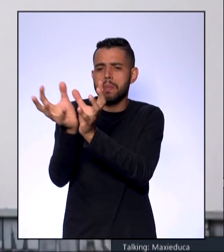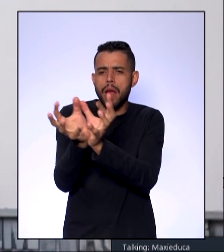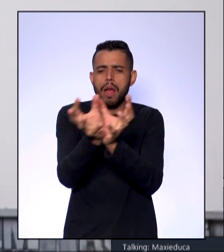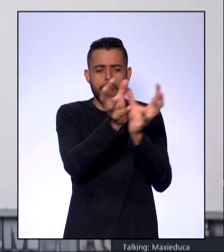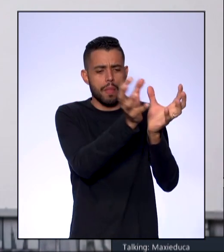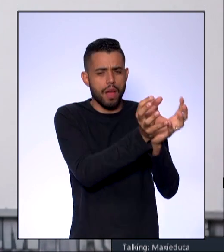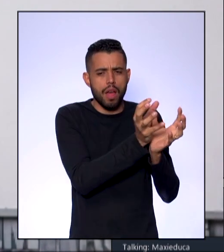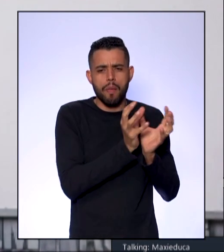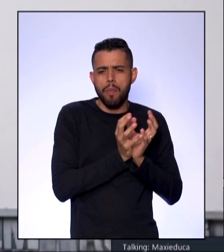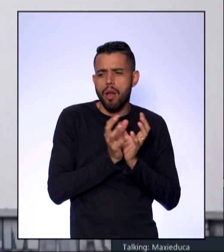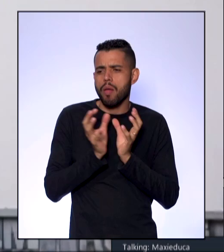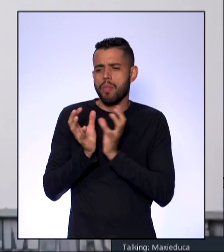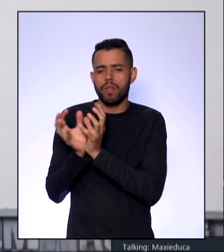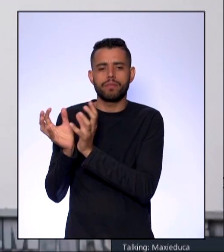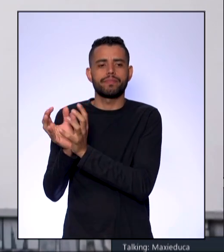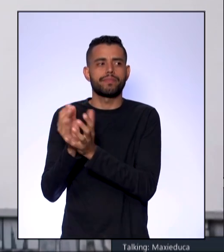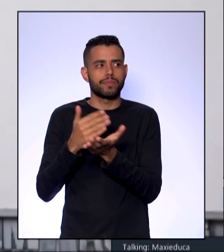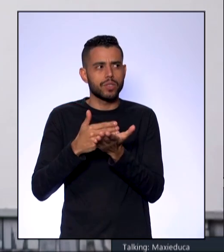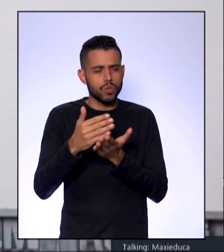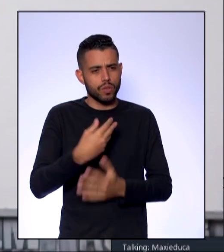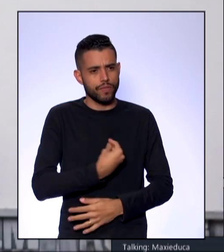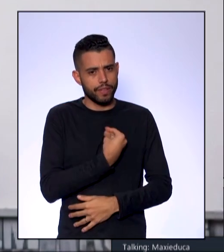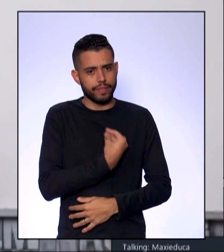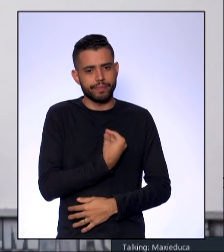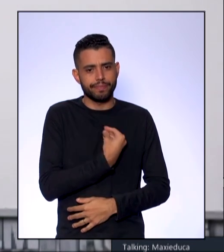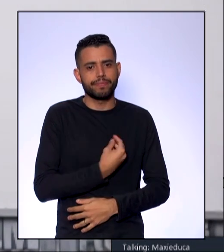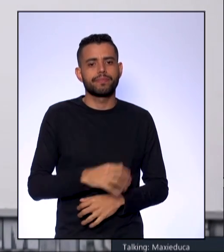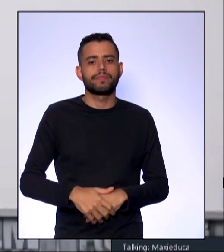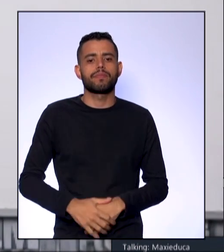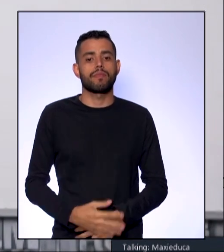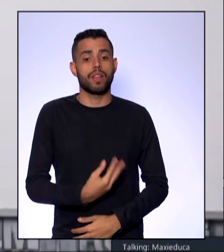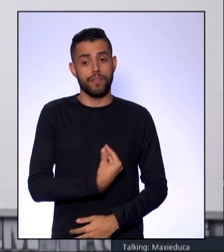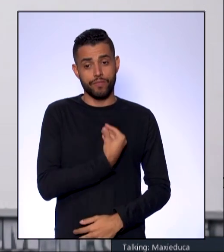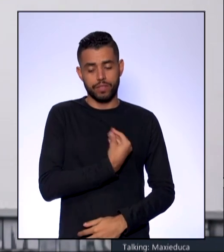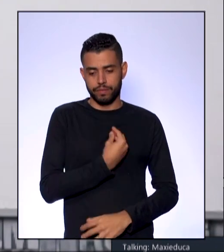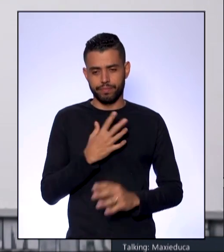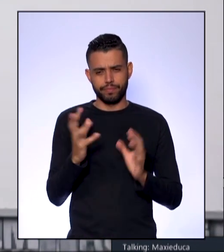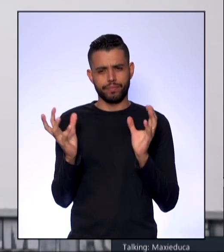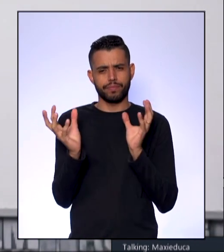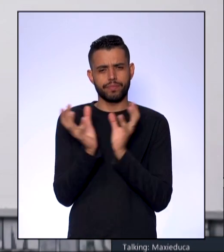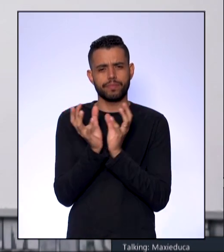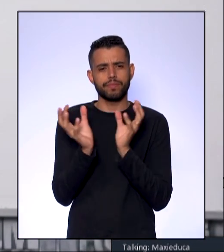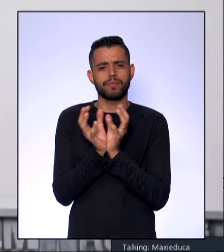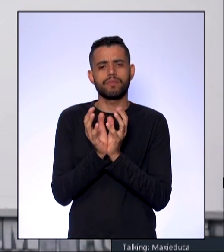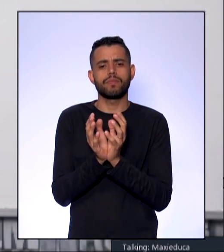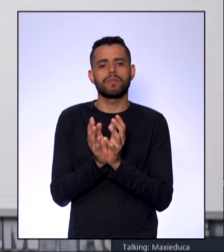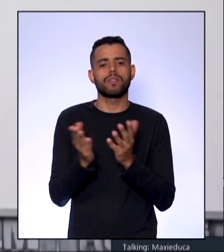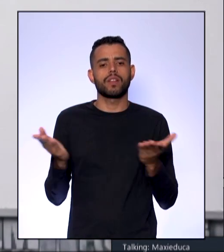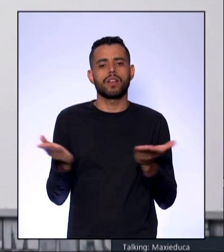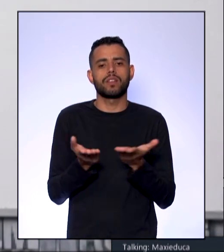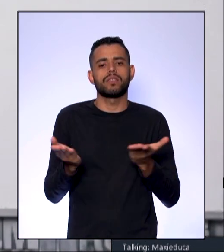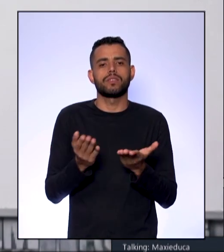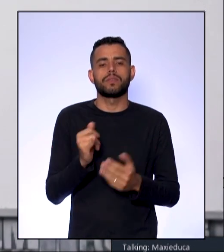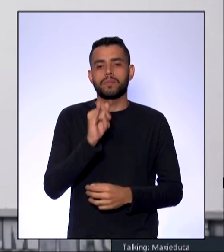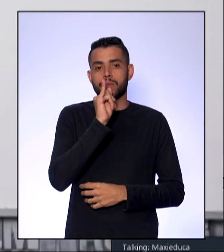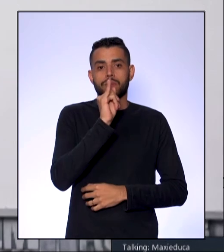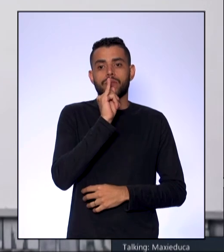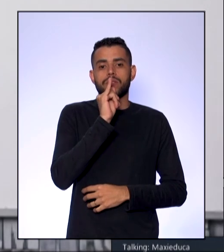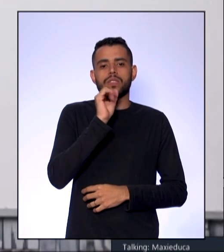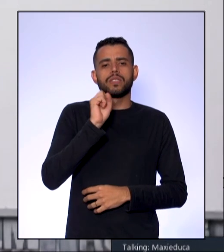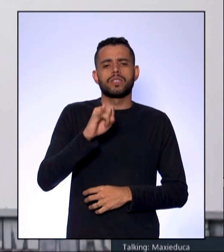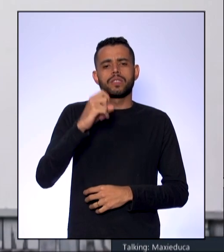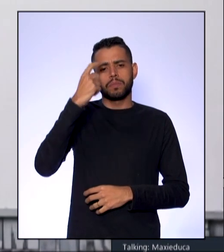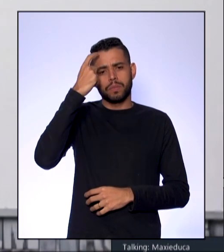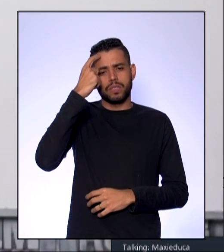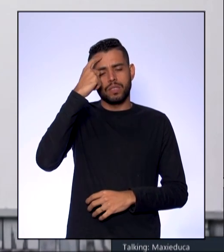coletivo. Detalhe, a vida em coletivo que vos falo neste momento, quando nós pensamos aqui